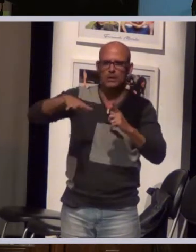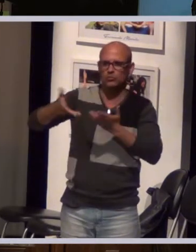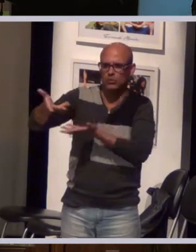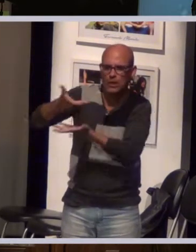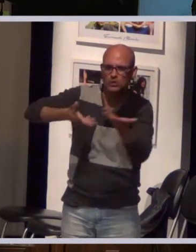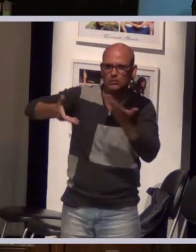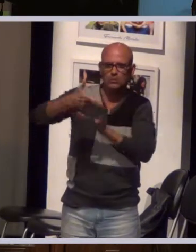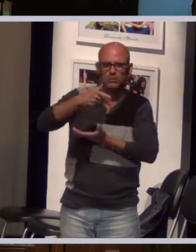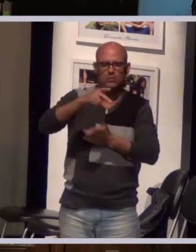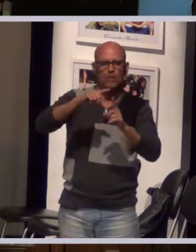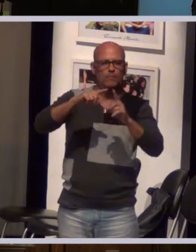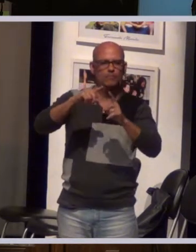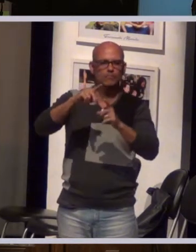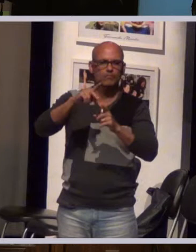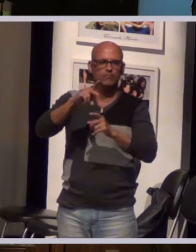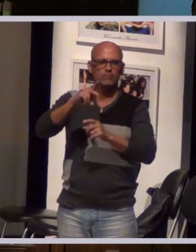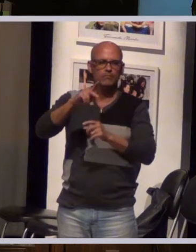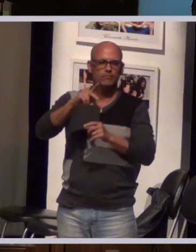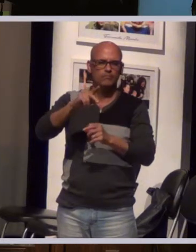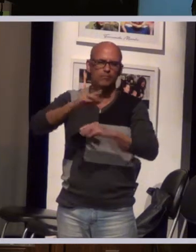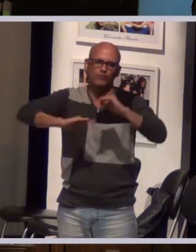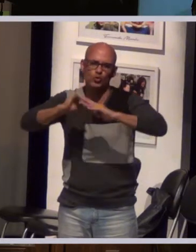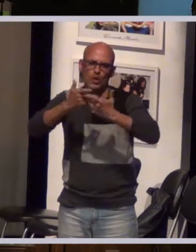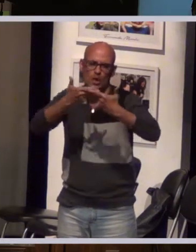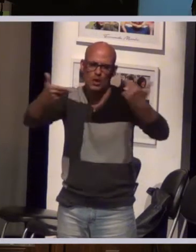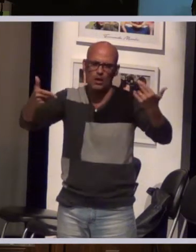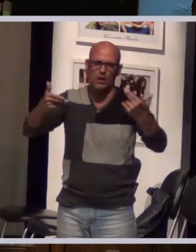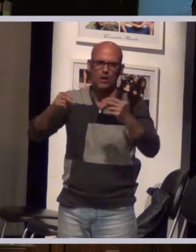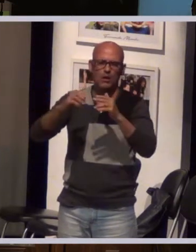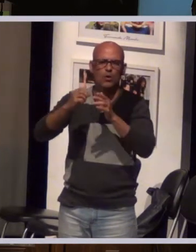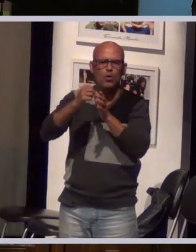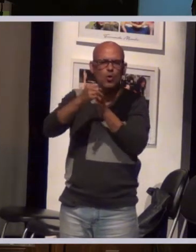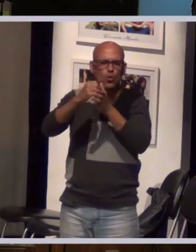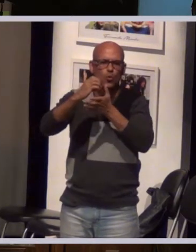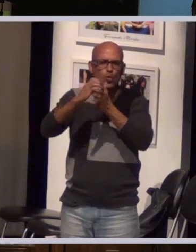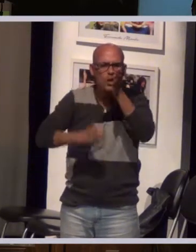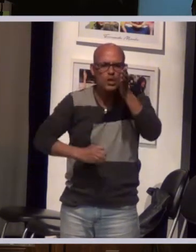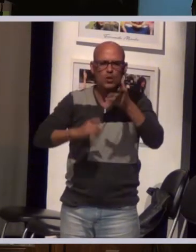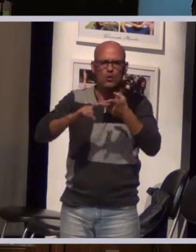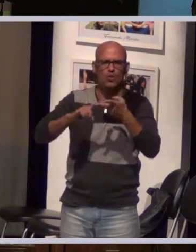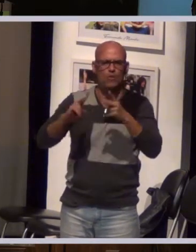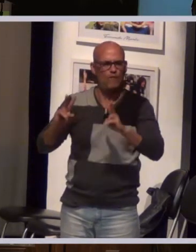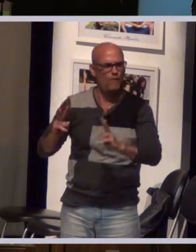relacionamentos, metodologias de ensino, currículos, valores,